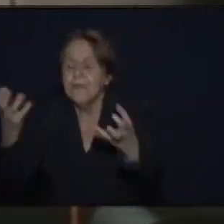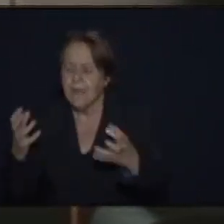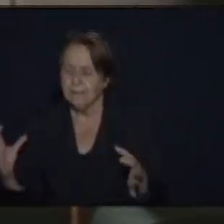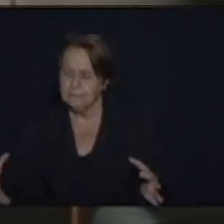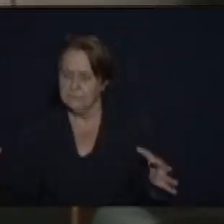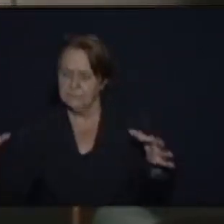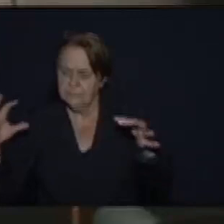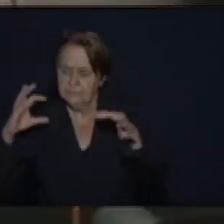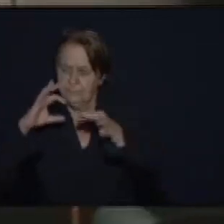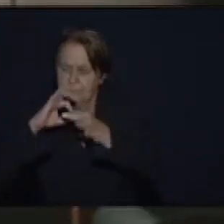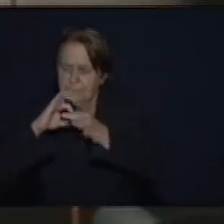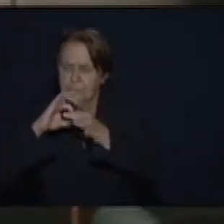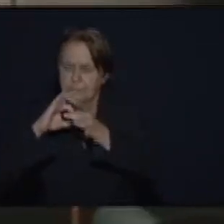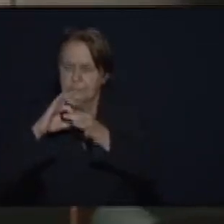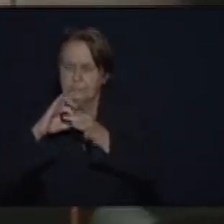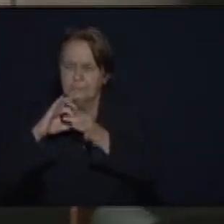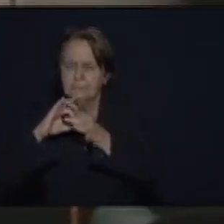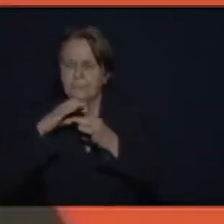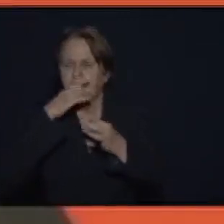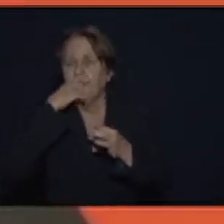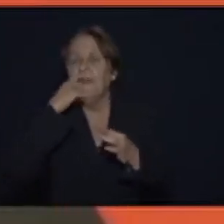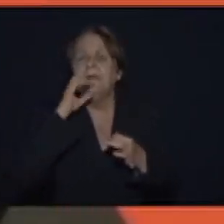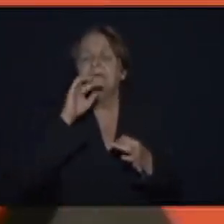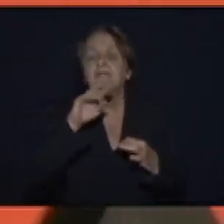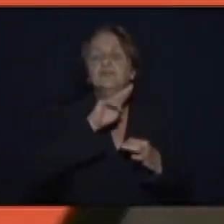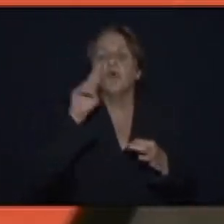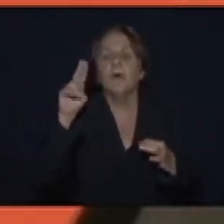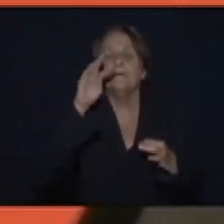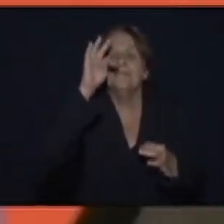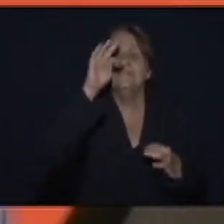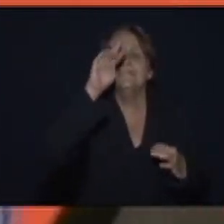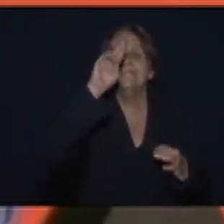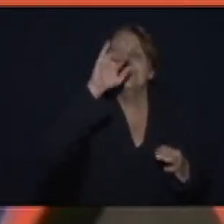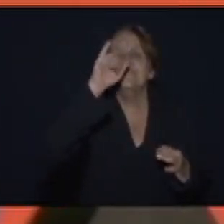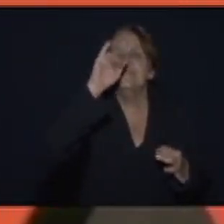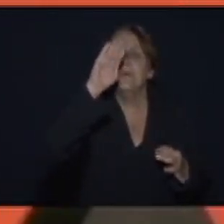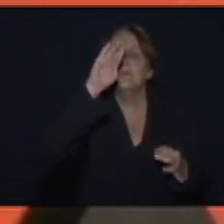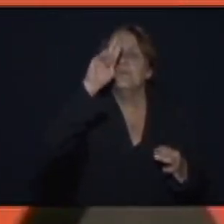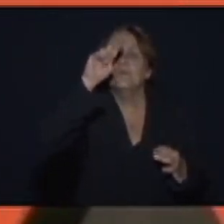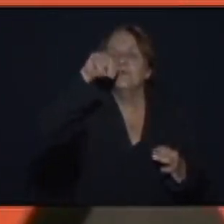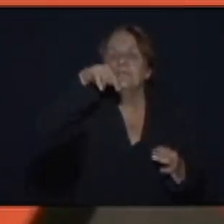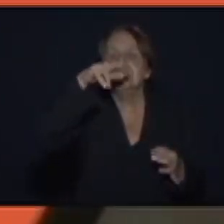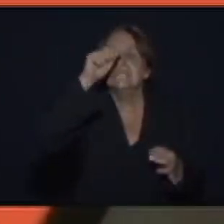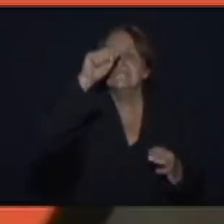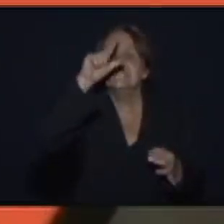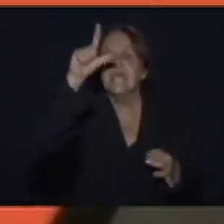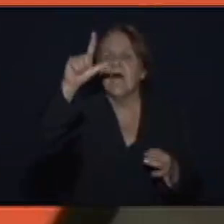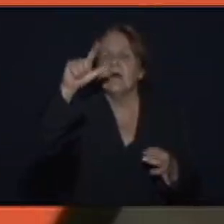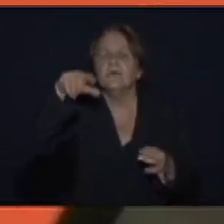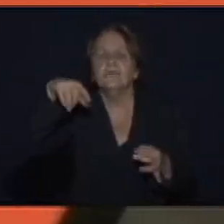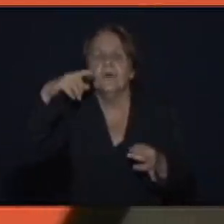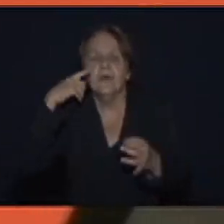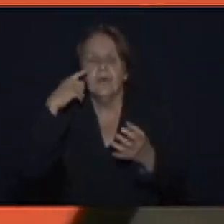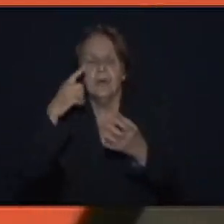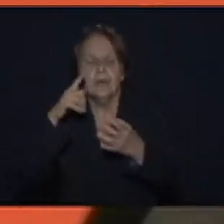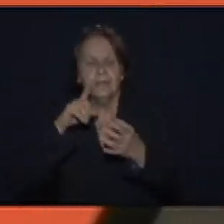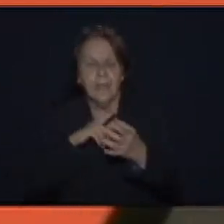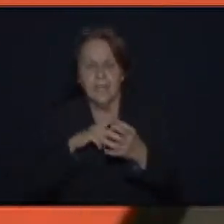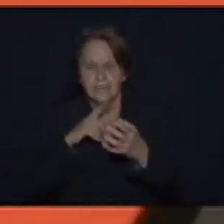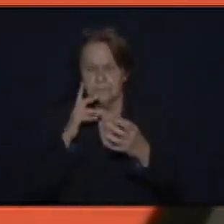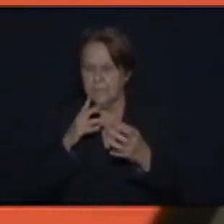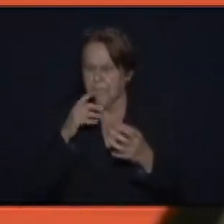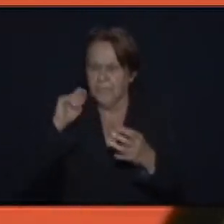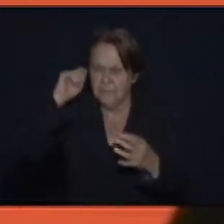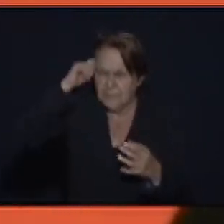o Bispo desmont tutu tribunal de reconciliação pegar pessoas que sofreram na mão de brancos e negros botar cara a